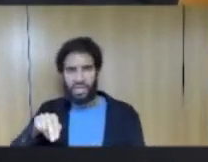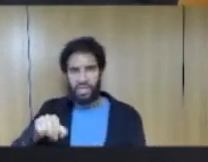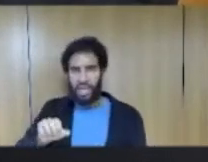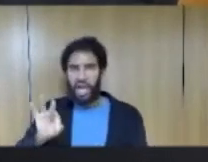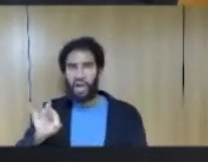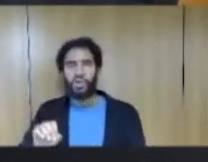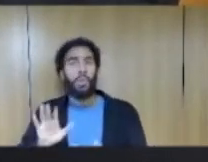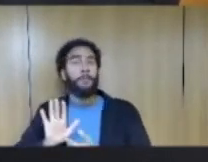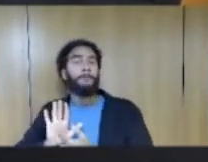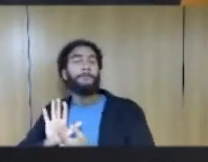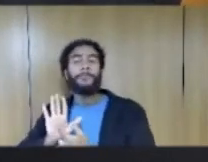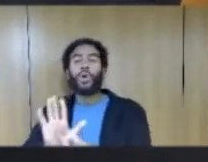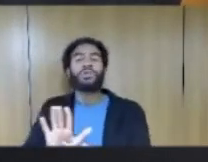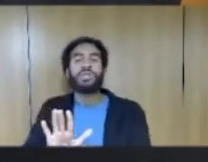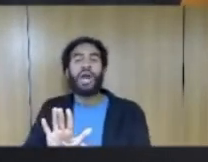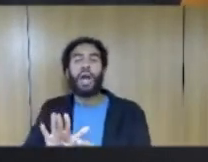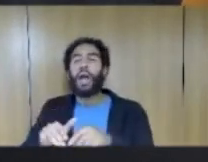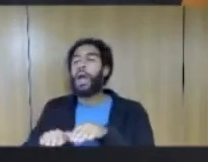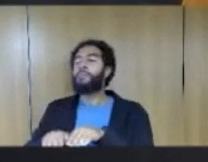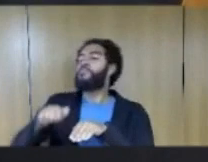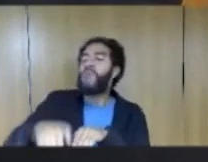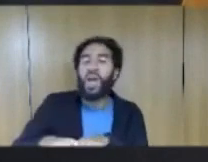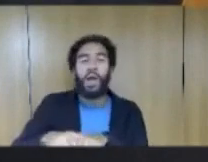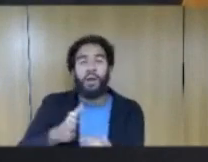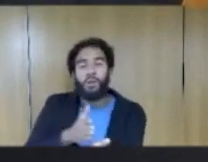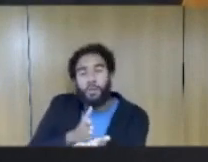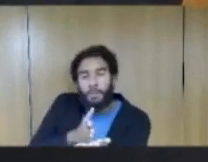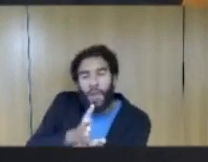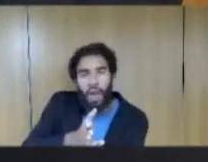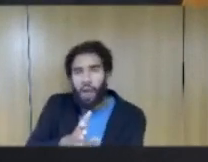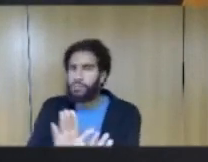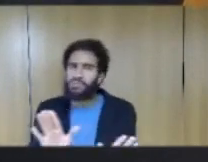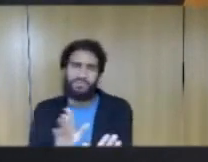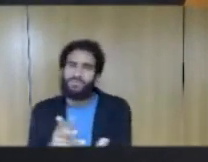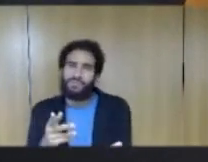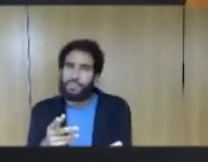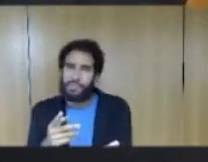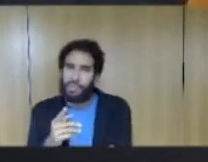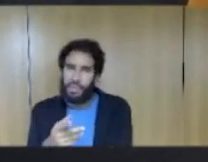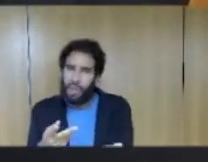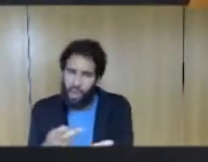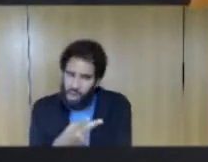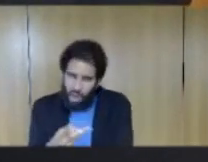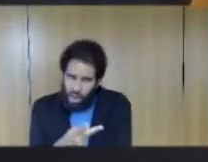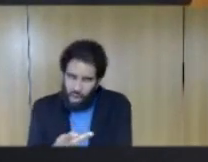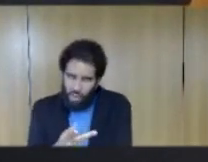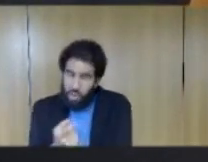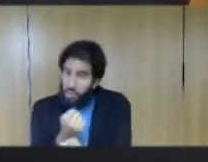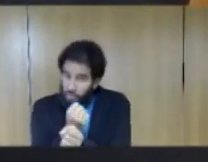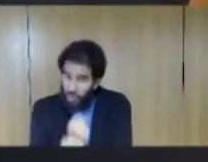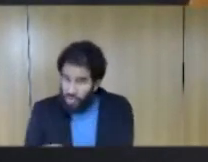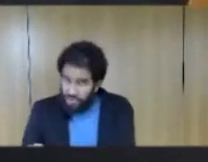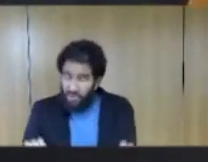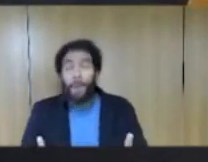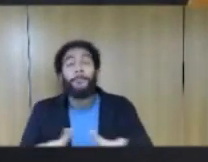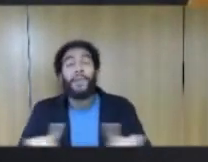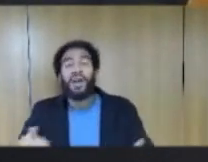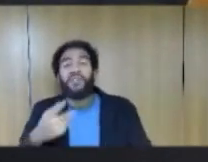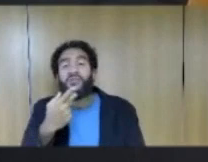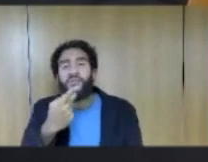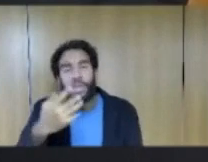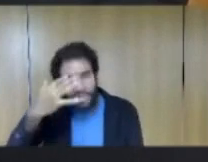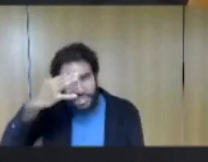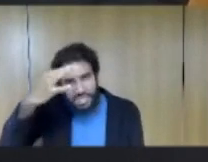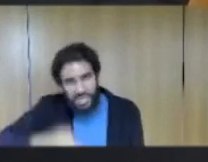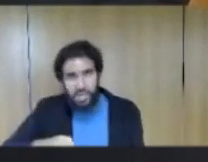apontar novos Passos isso seria errado e impossível o que eu posso afirmar as